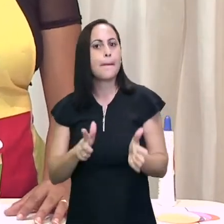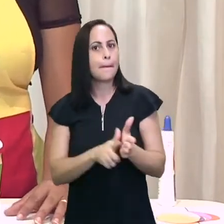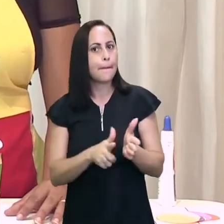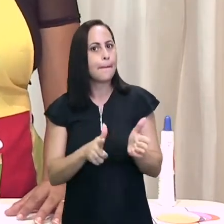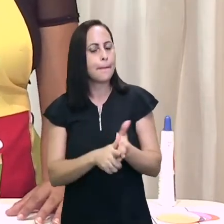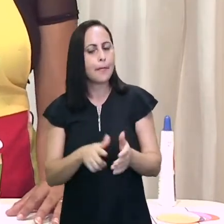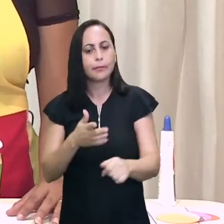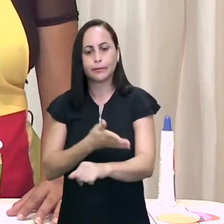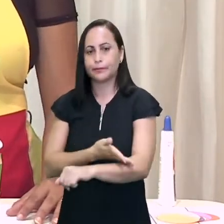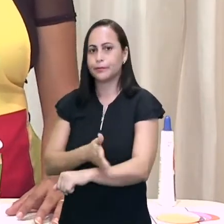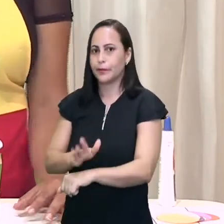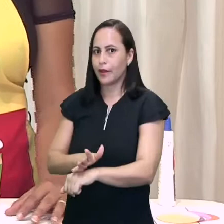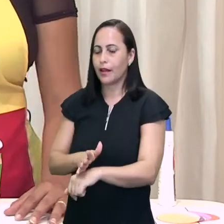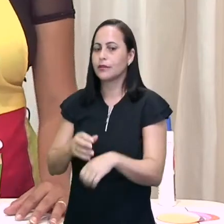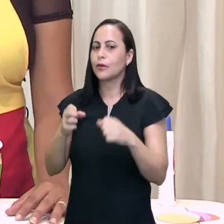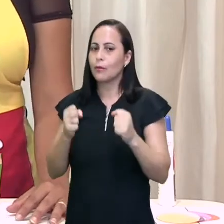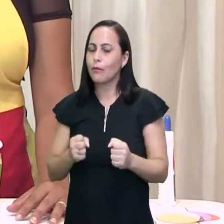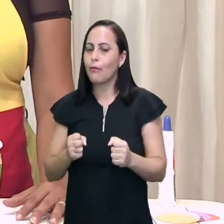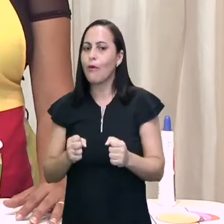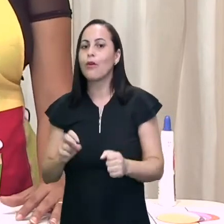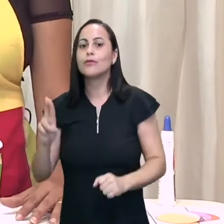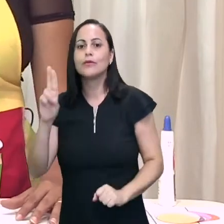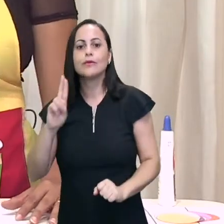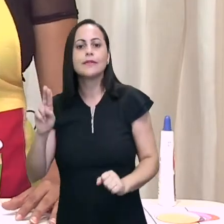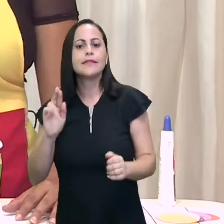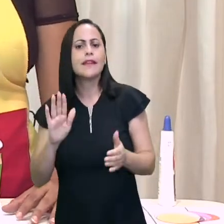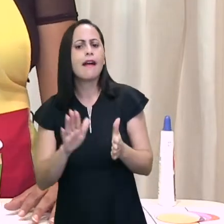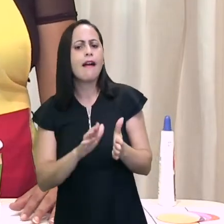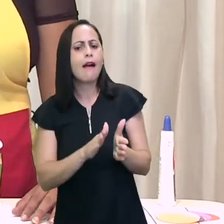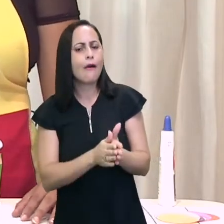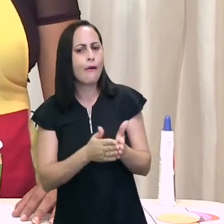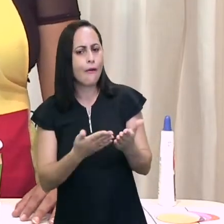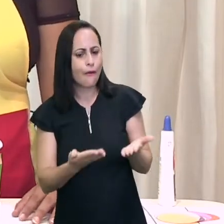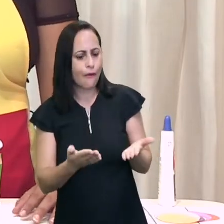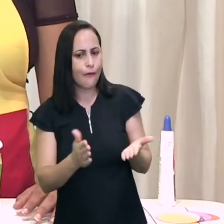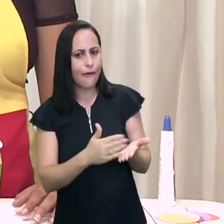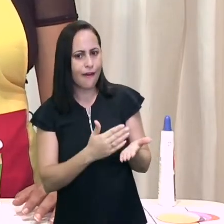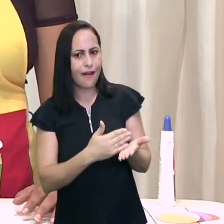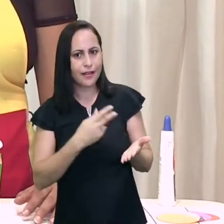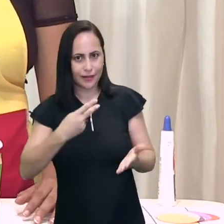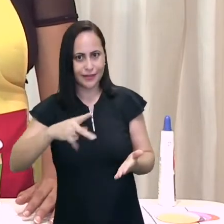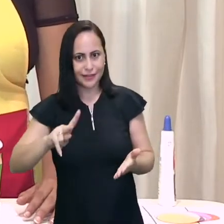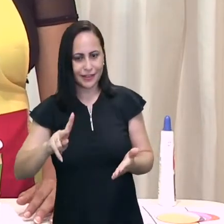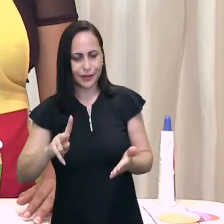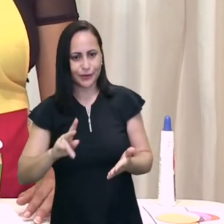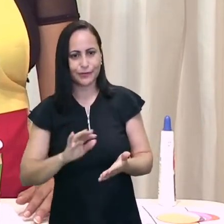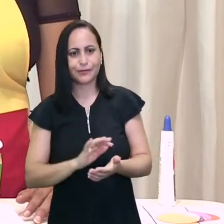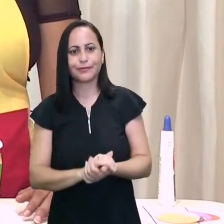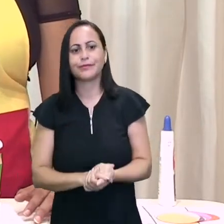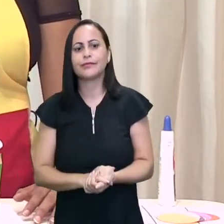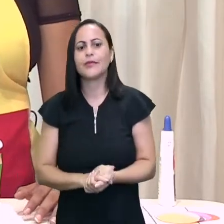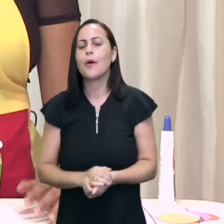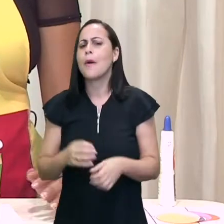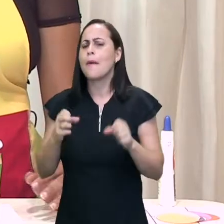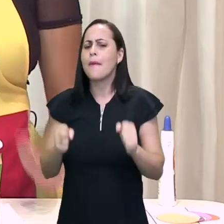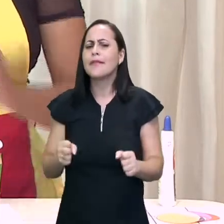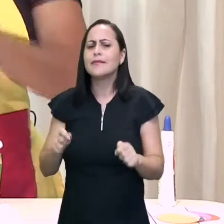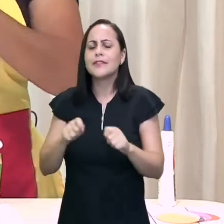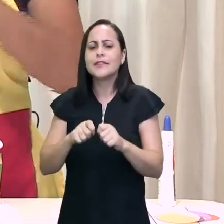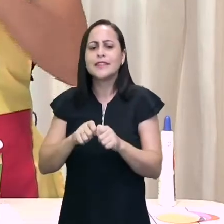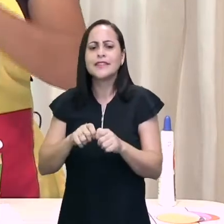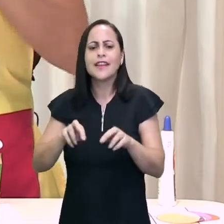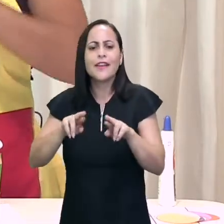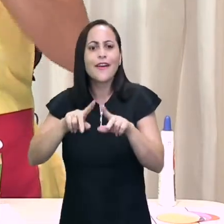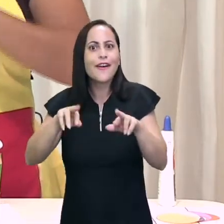Vocês podem fazer aí no seu caderno. Agora, nós vamos fazer como as três partes. Nós podemos montar